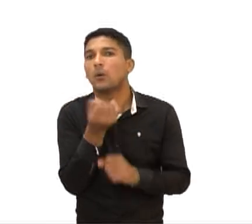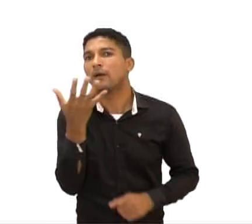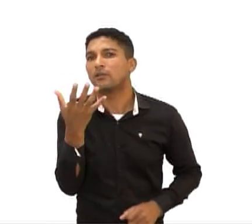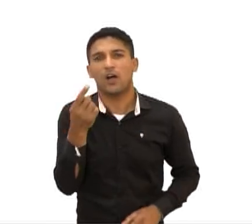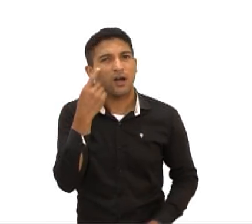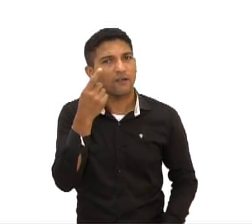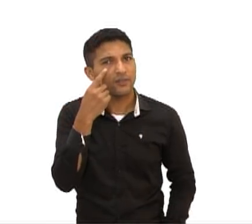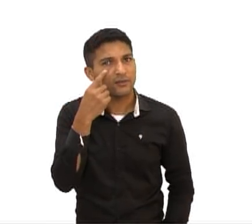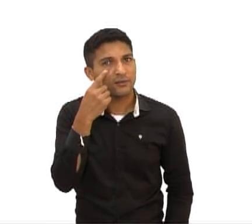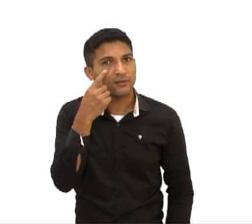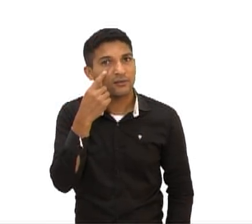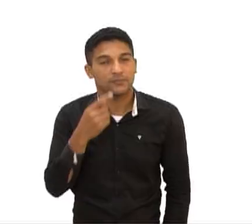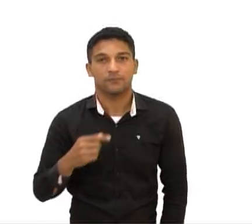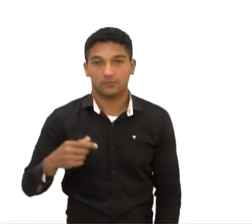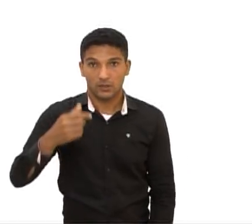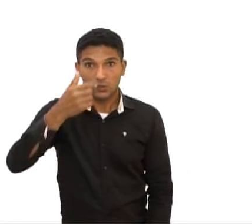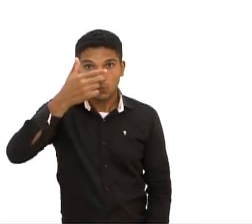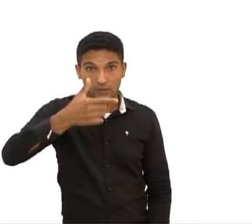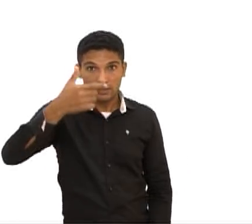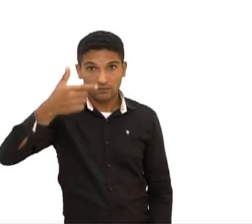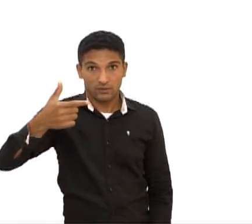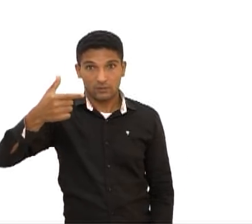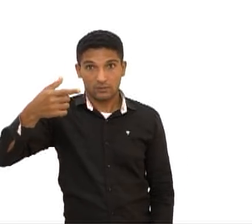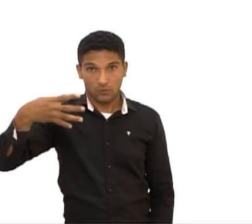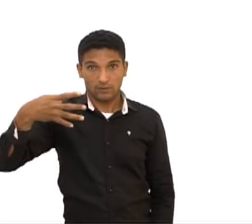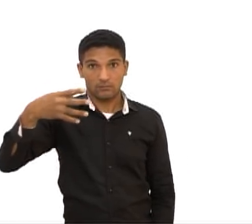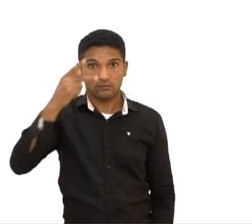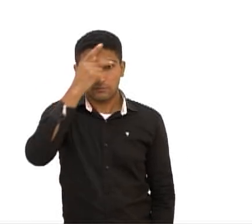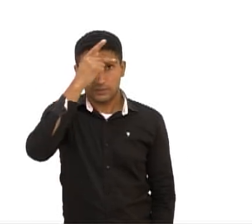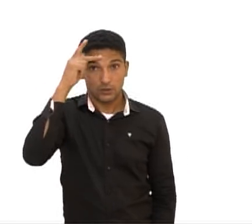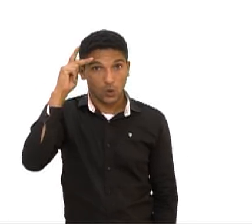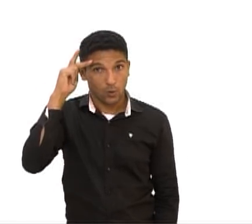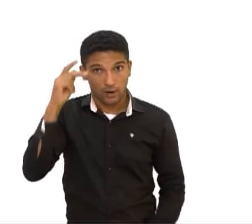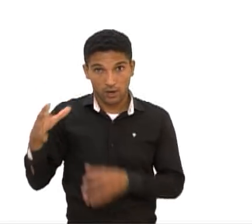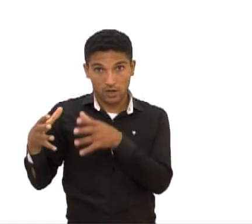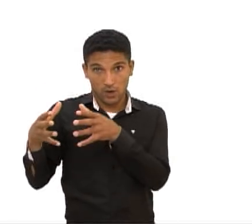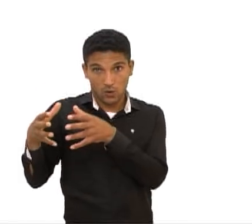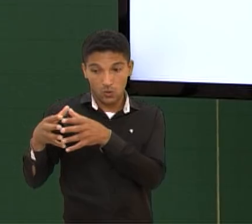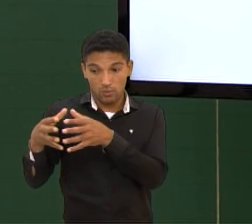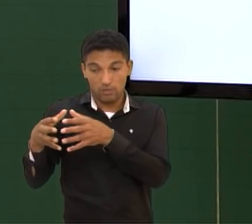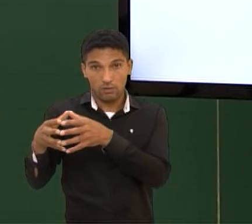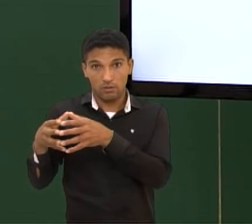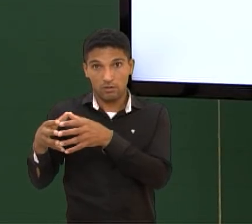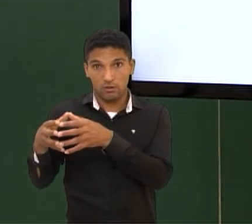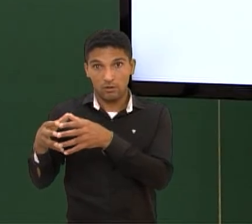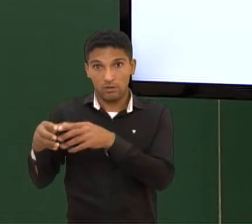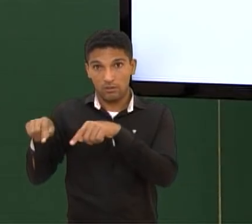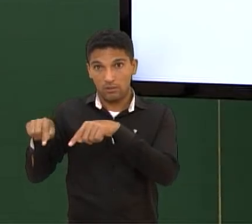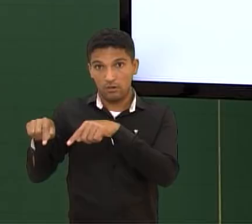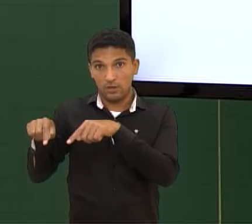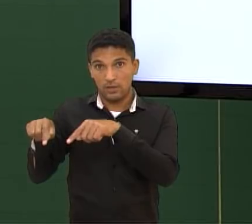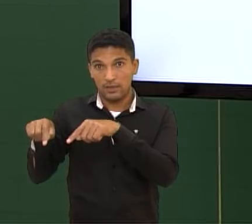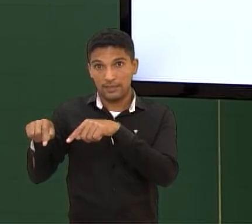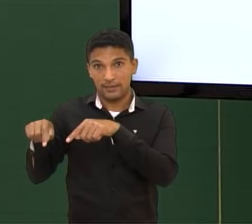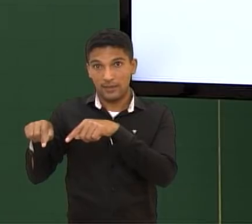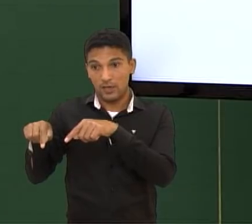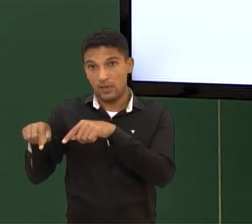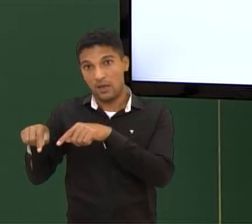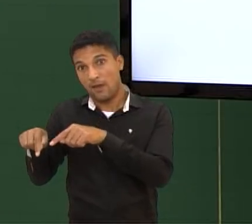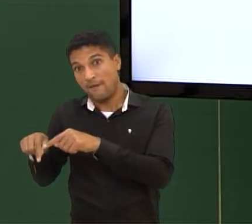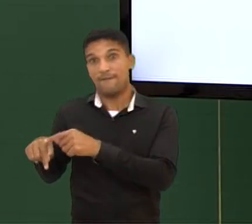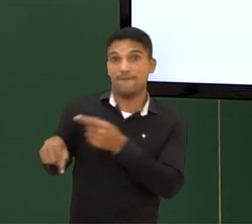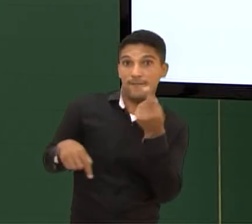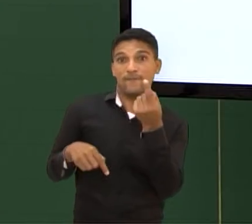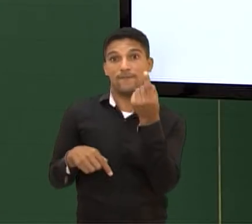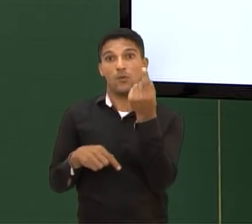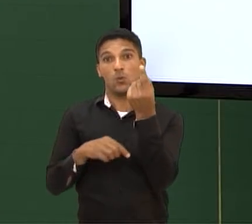224 pessoas, certo? Então, dessas 224 pessoas, uma parte, ou seja, o quê?